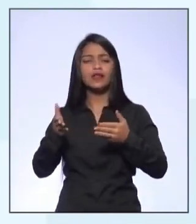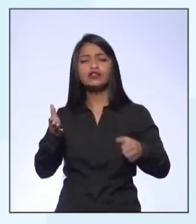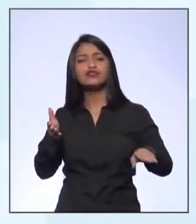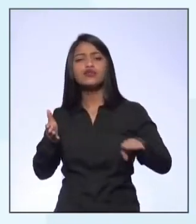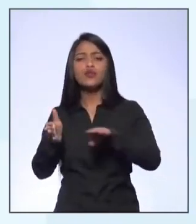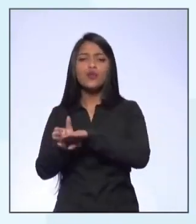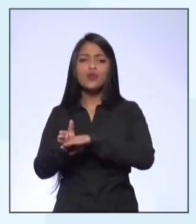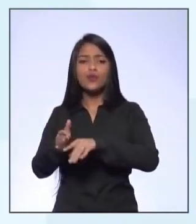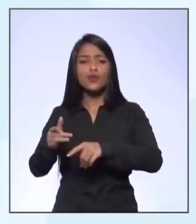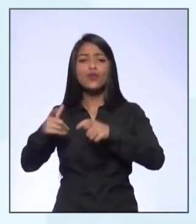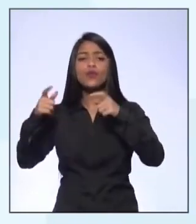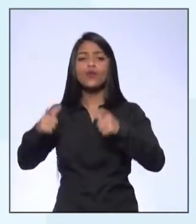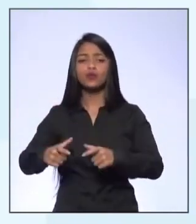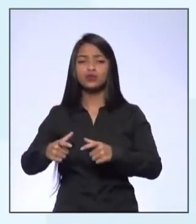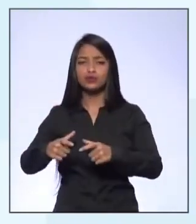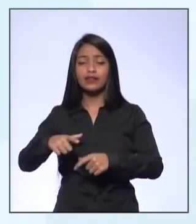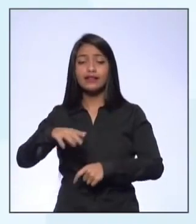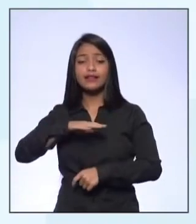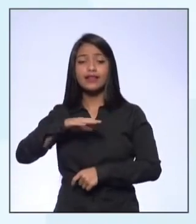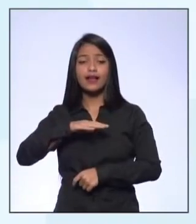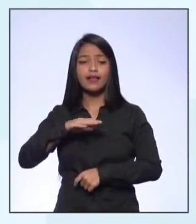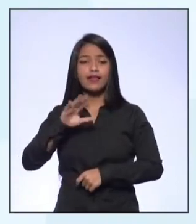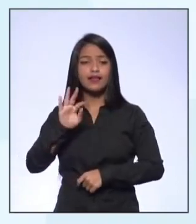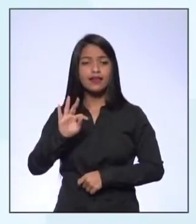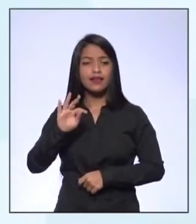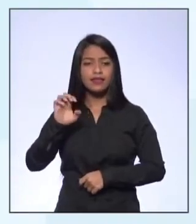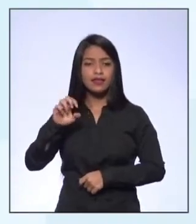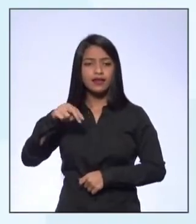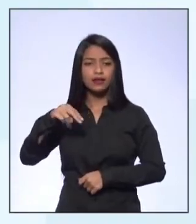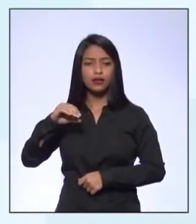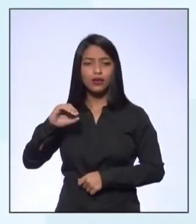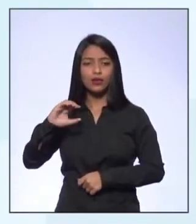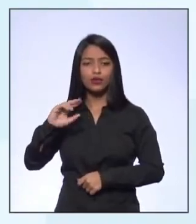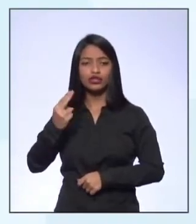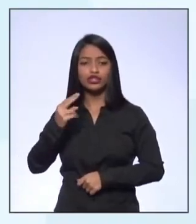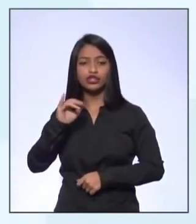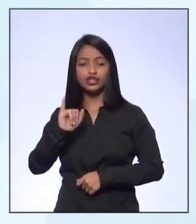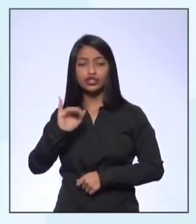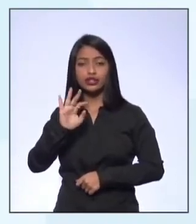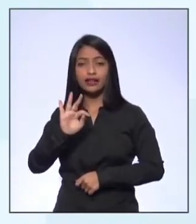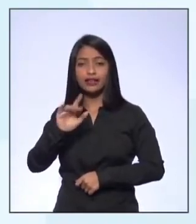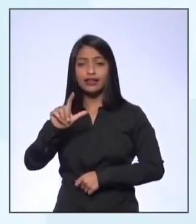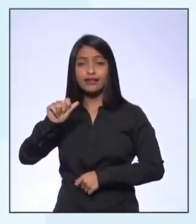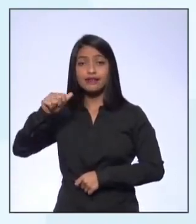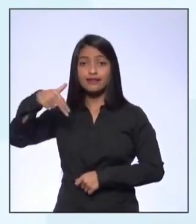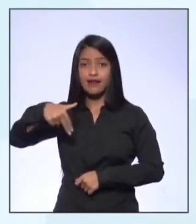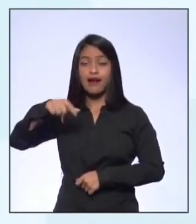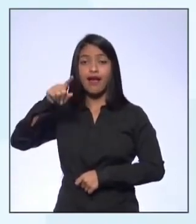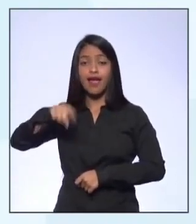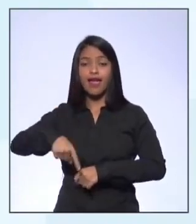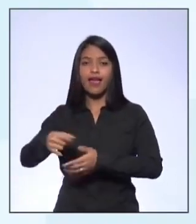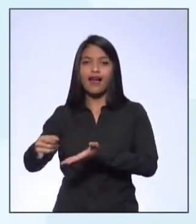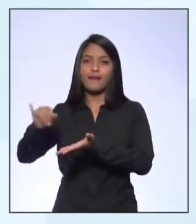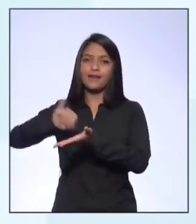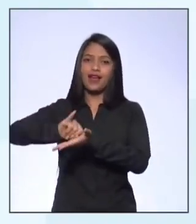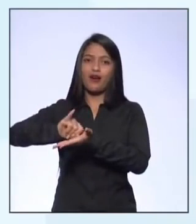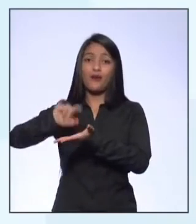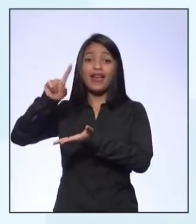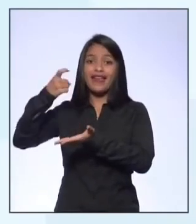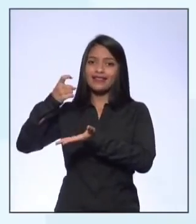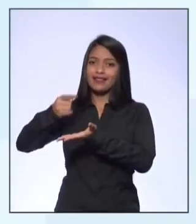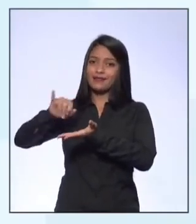chegar aí na cidade de Tenochtitlan, que era a capital do Império Azteca.